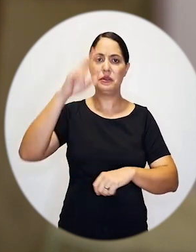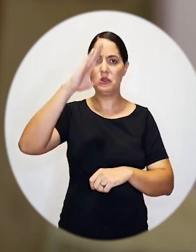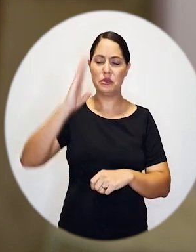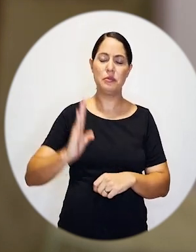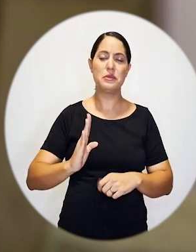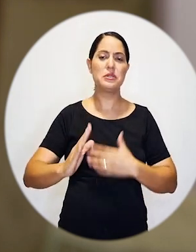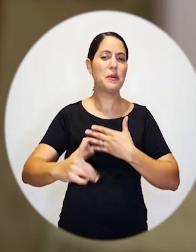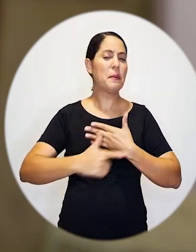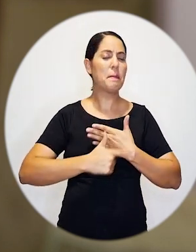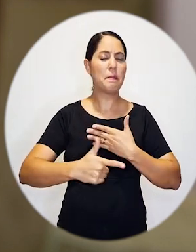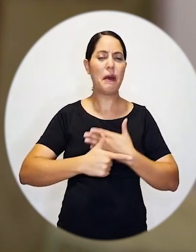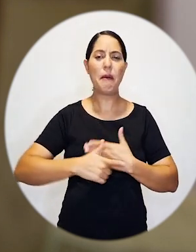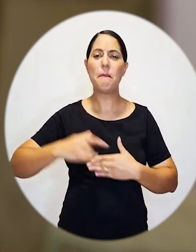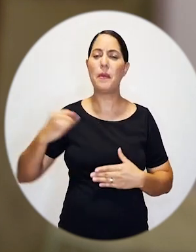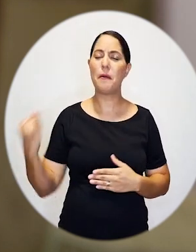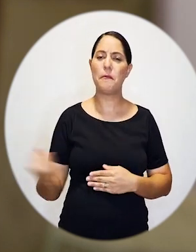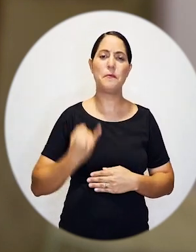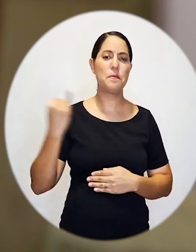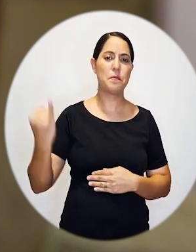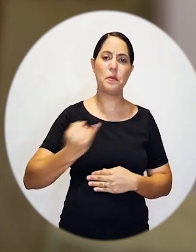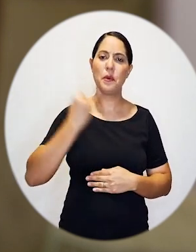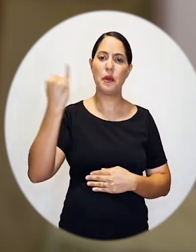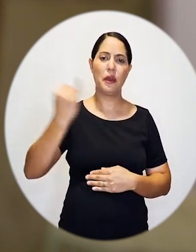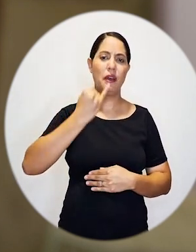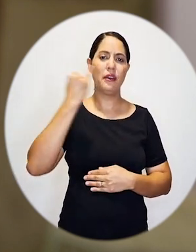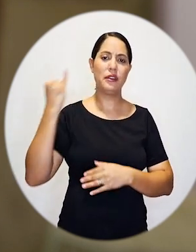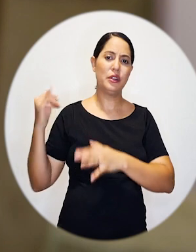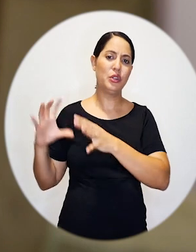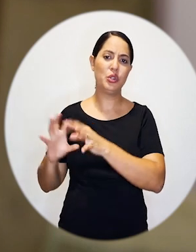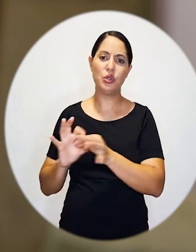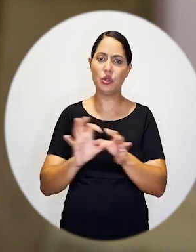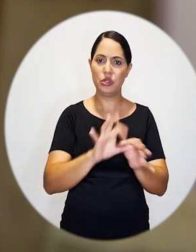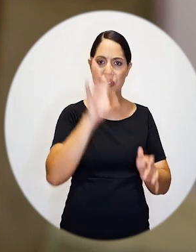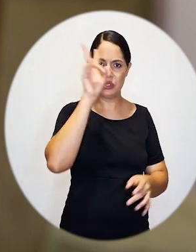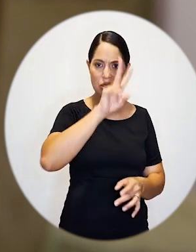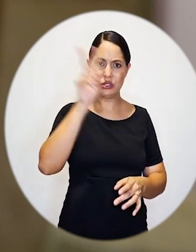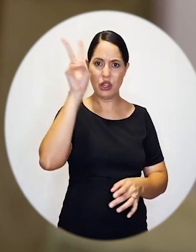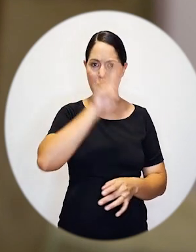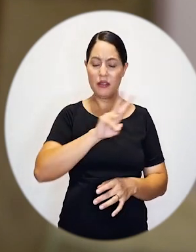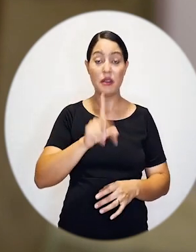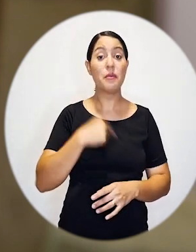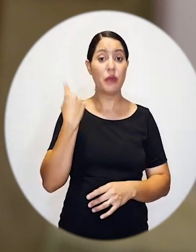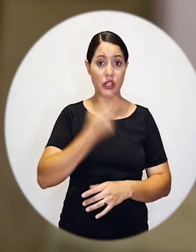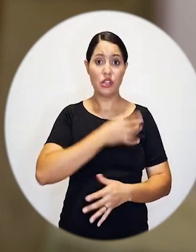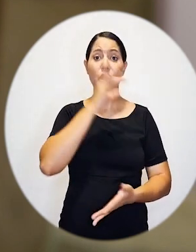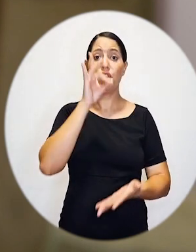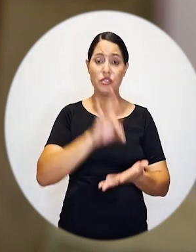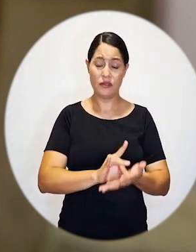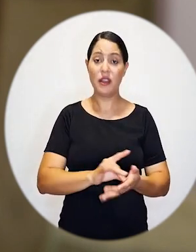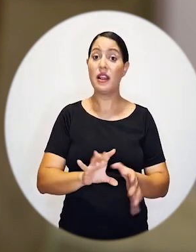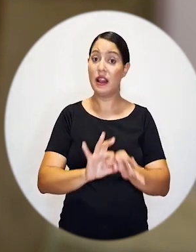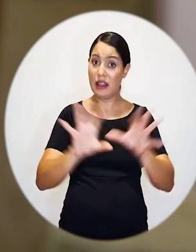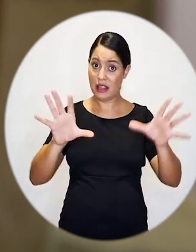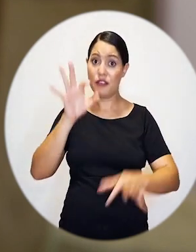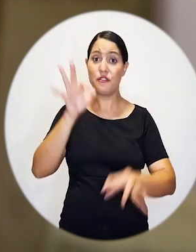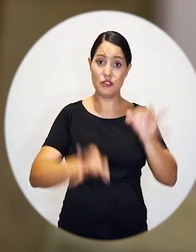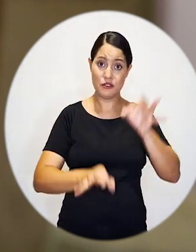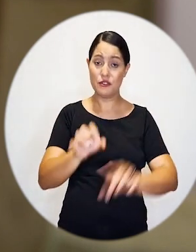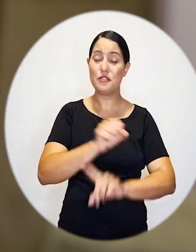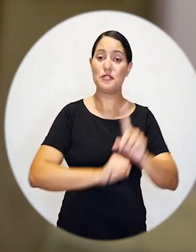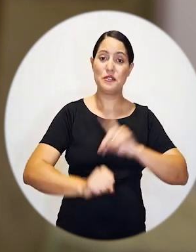do cidadão brasileiro, ela cumpre um papel fundamental nessa quadra histórica para que possamos ter uma